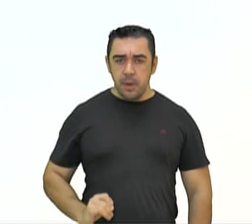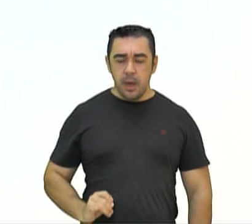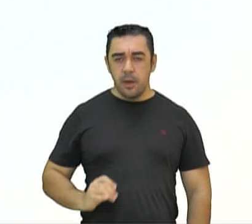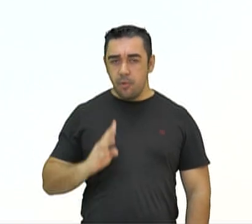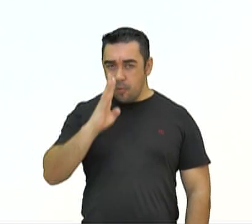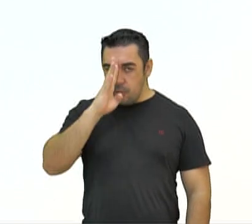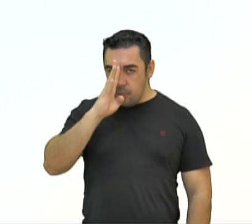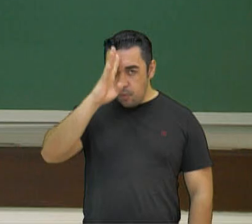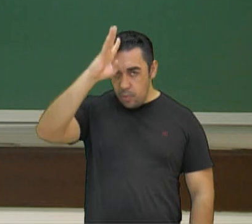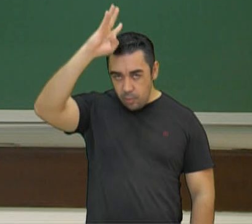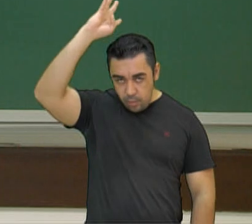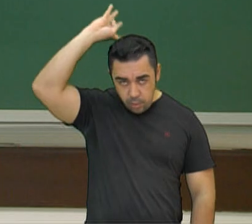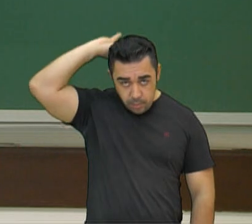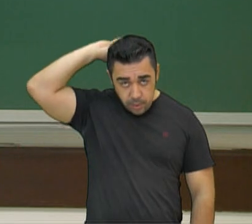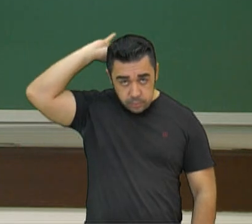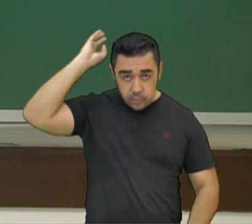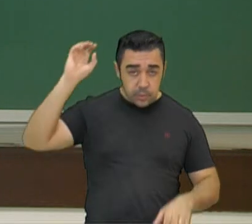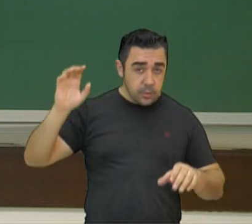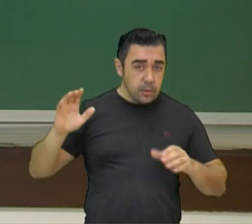história, caiu em